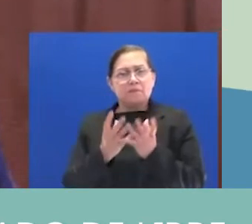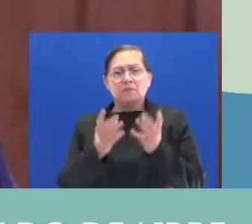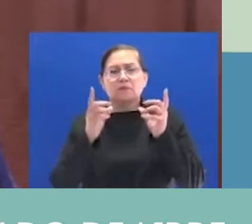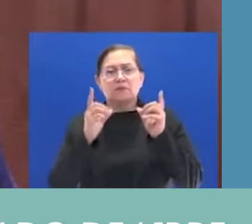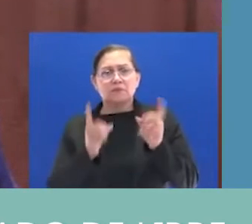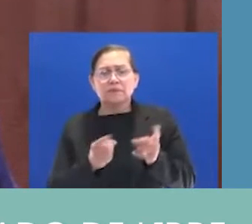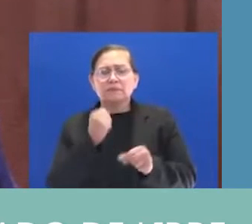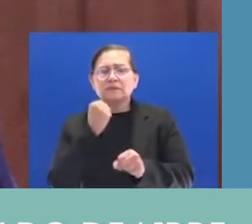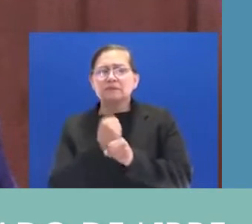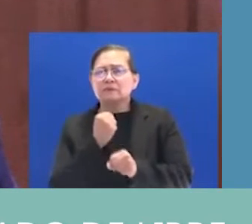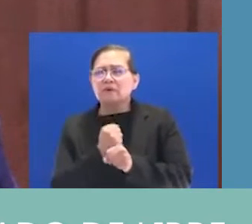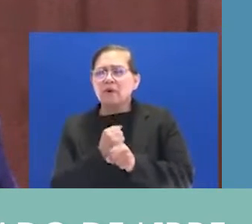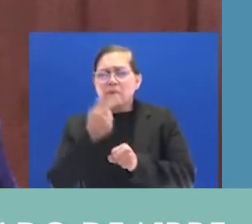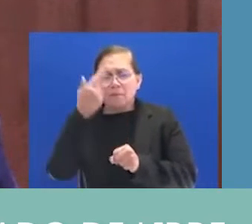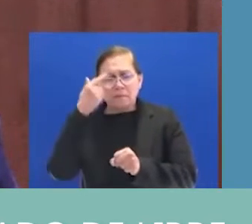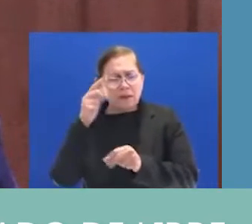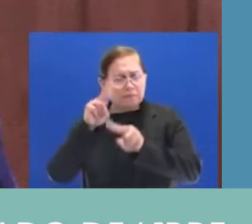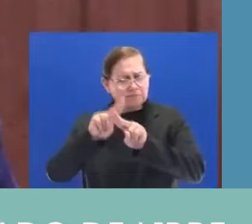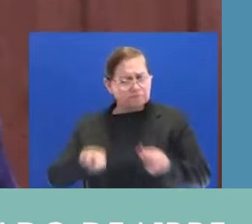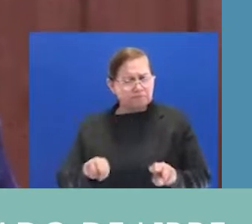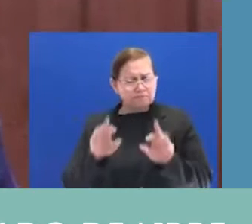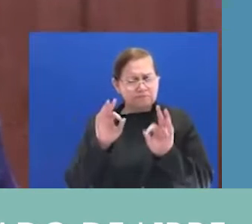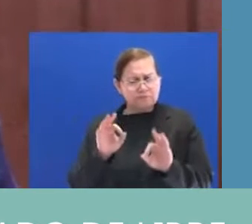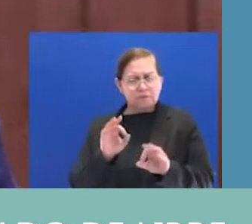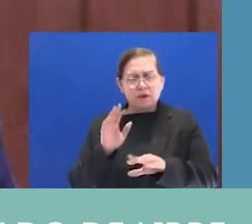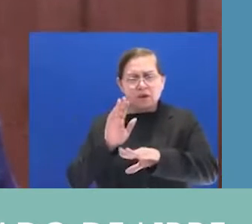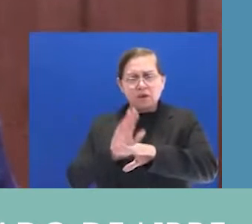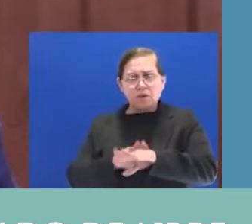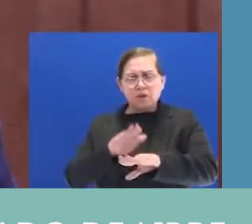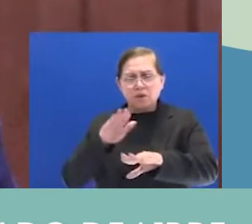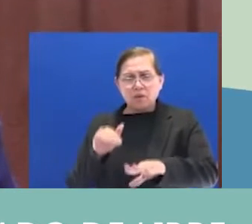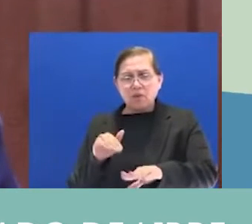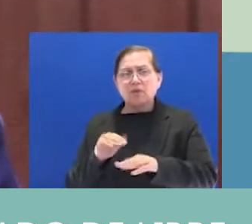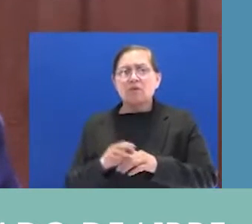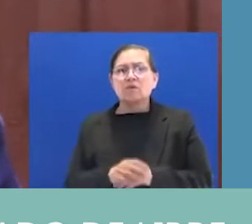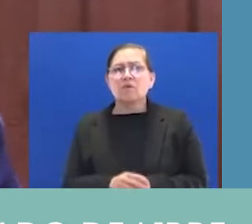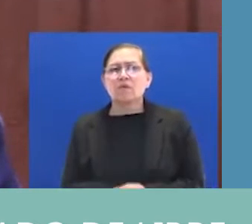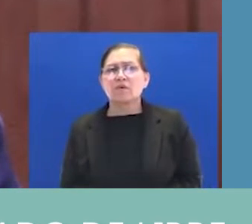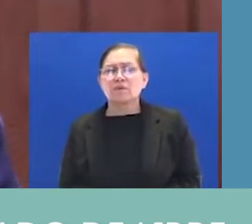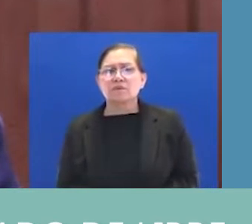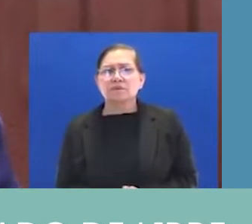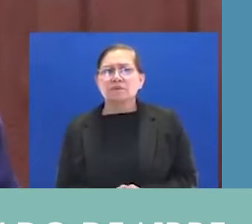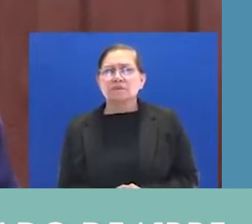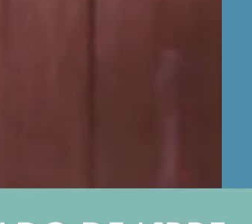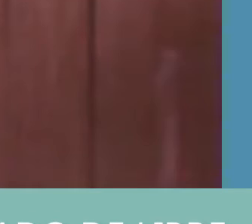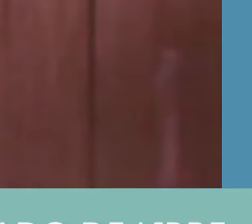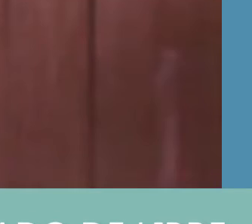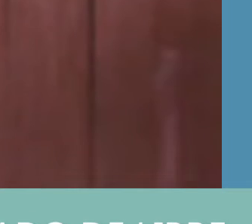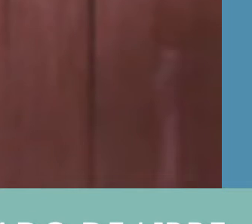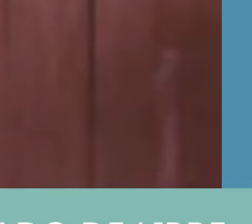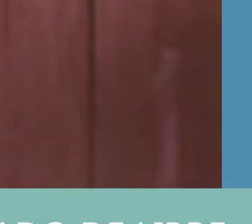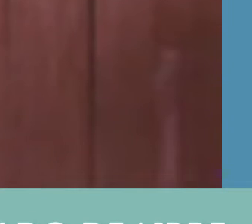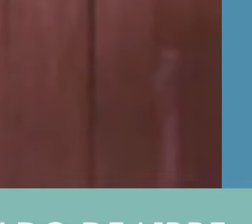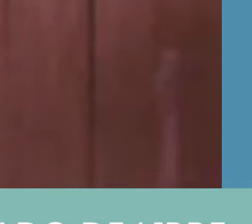estamos trabajando para combater internamente las causas de las presiones sobre los precios dos combustíveis e da energia.